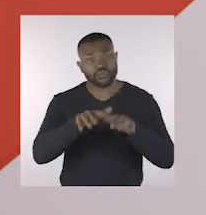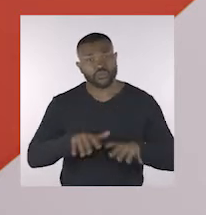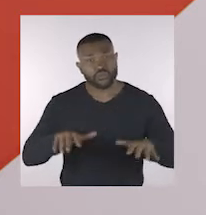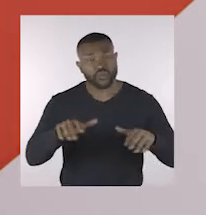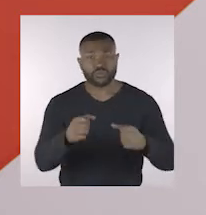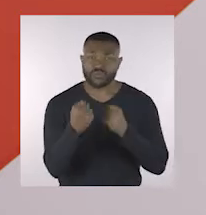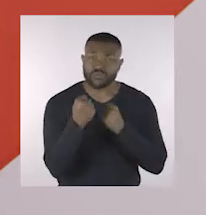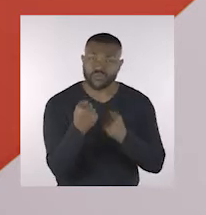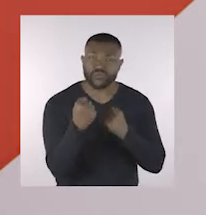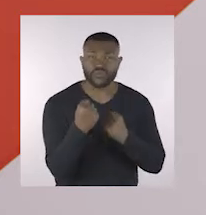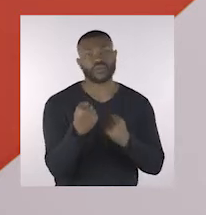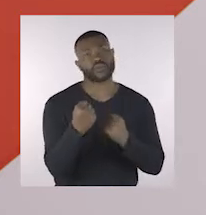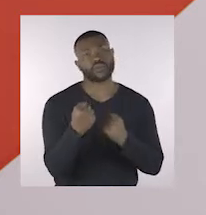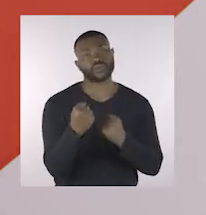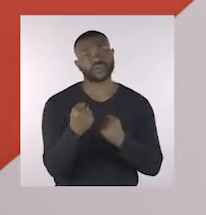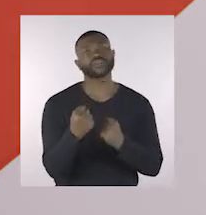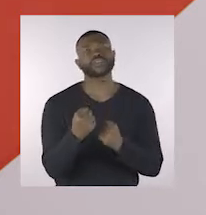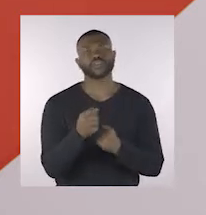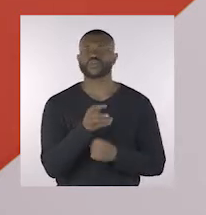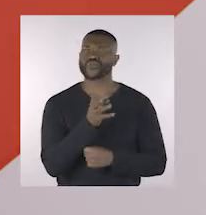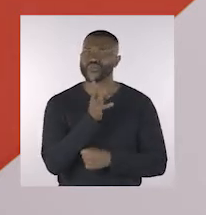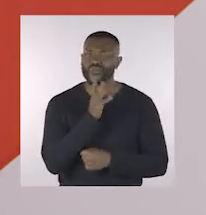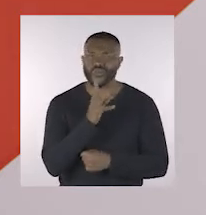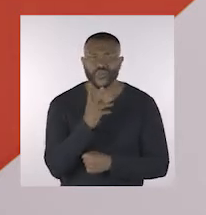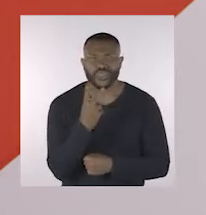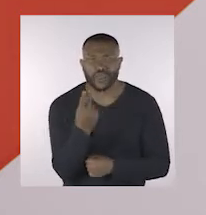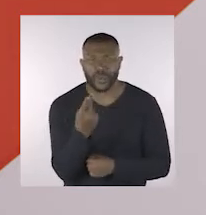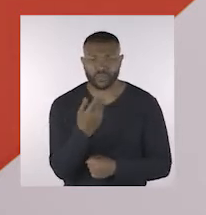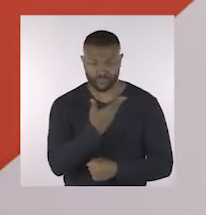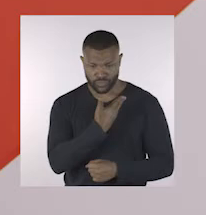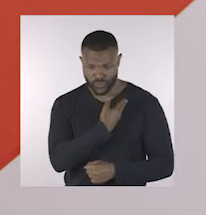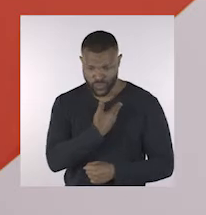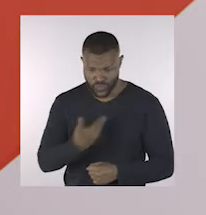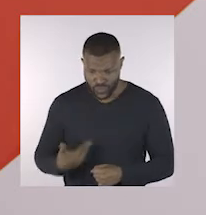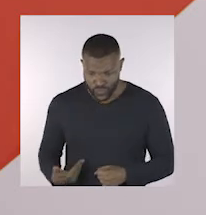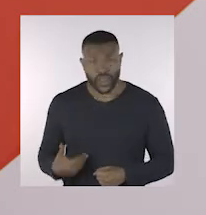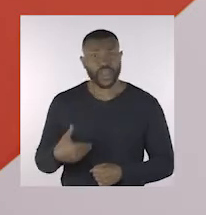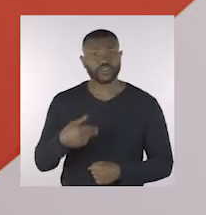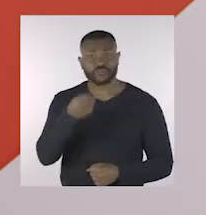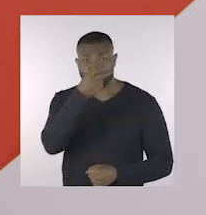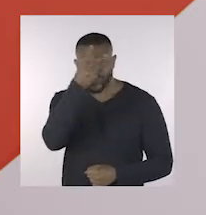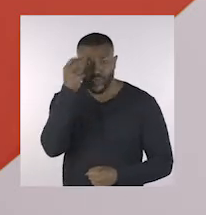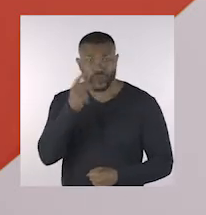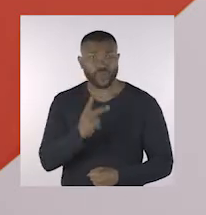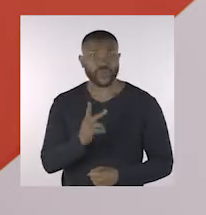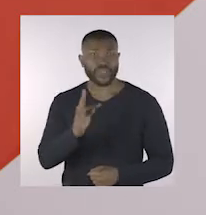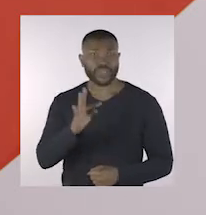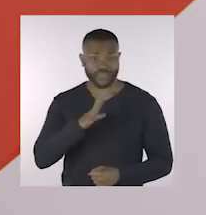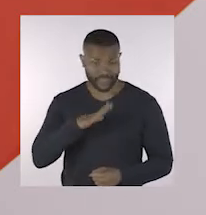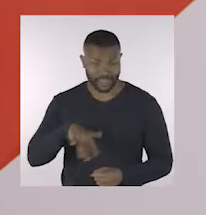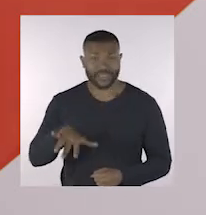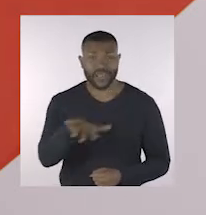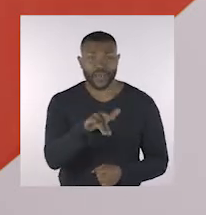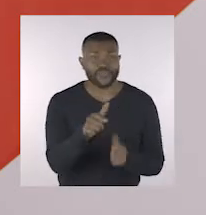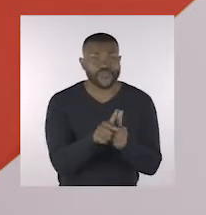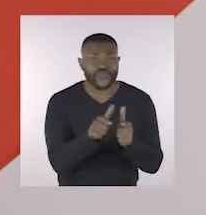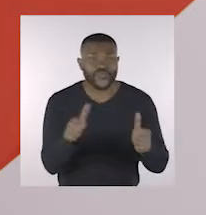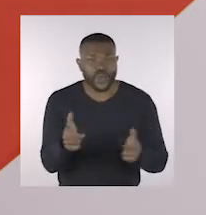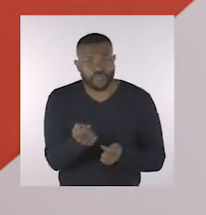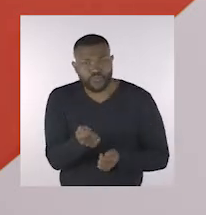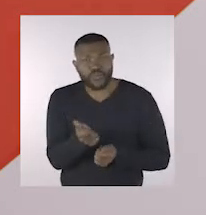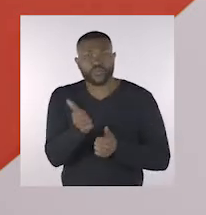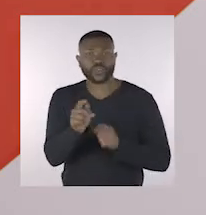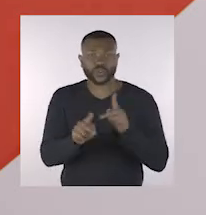é Popular bastante forte é um reconhecimento muito grande dos governos do PT na cidade A grande maioria